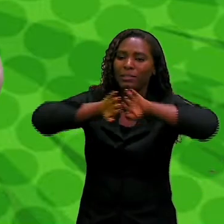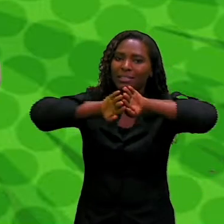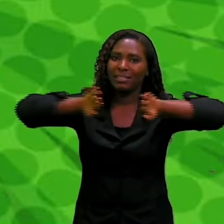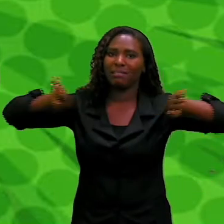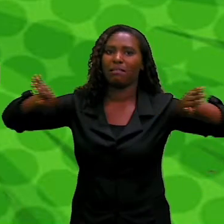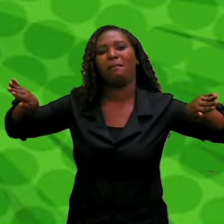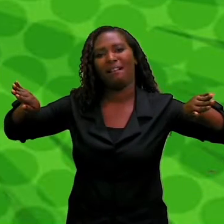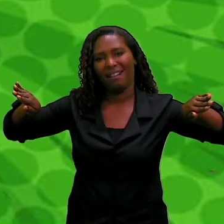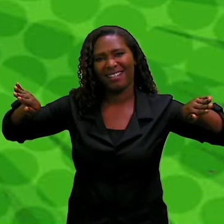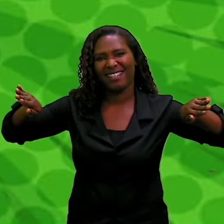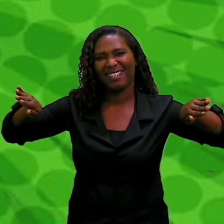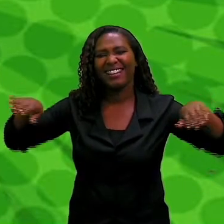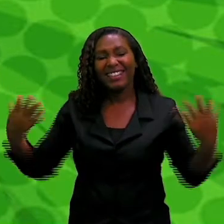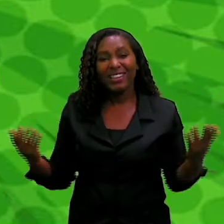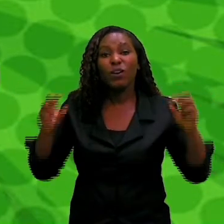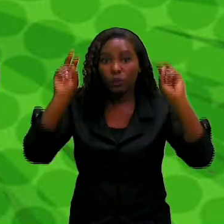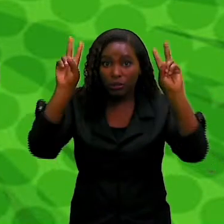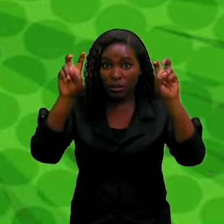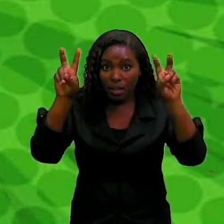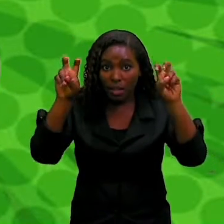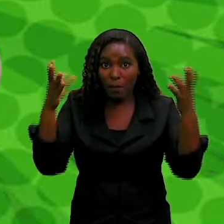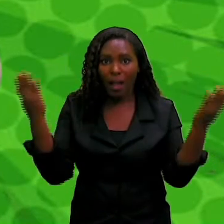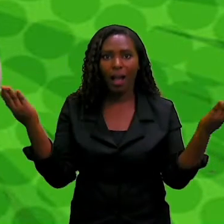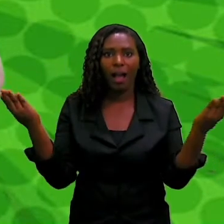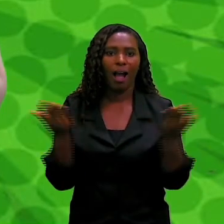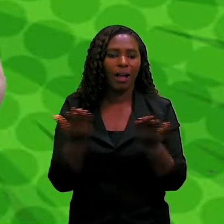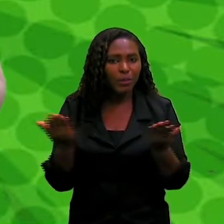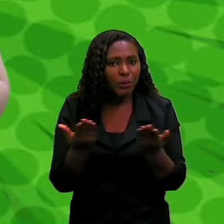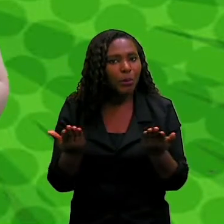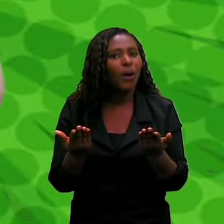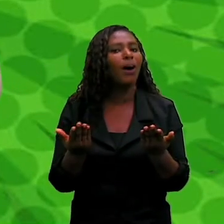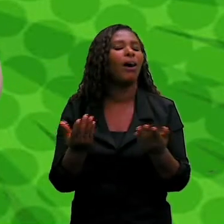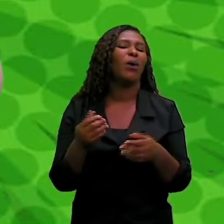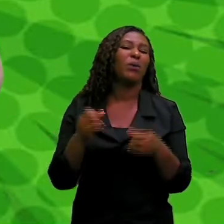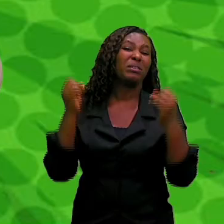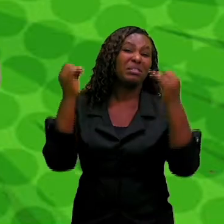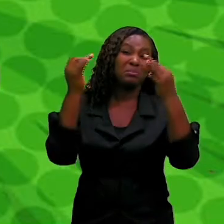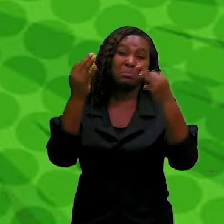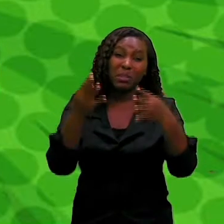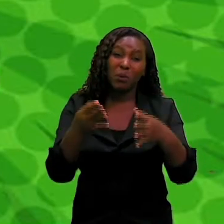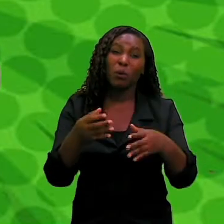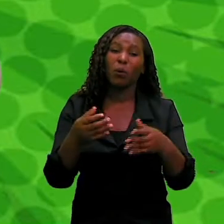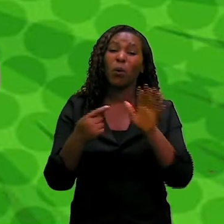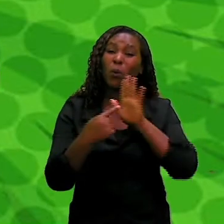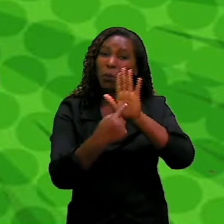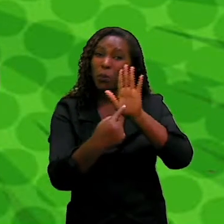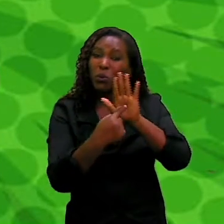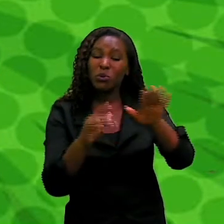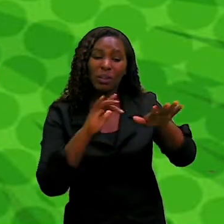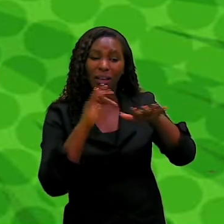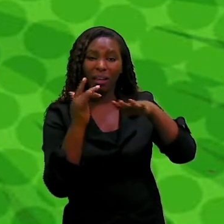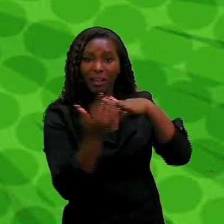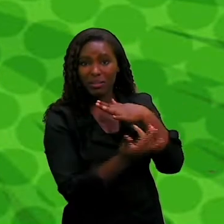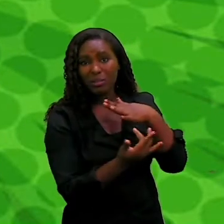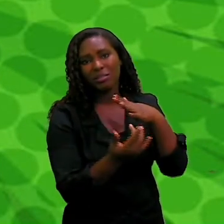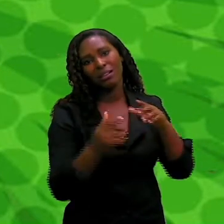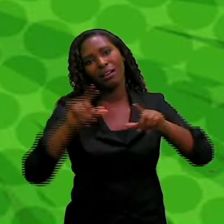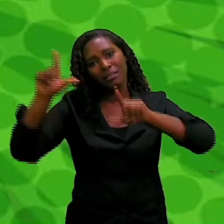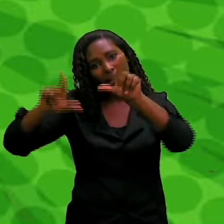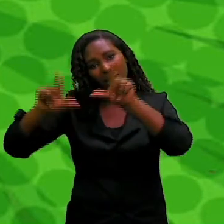ao cancelamento, não é mesmo? Que foi muito falado esse ano aí nas redes sociais e pela